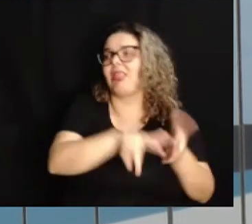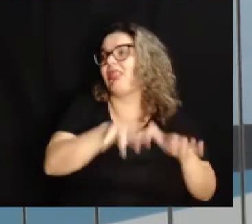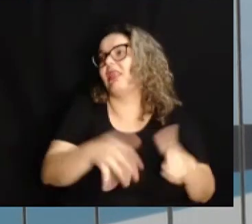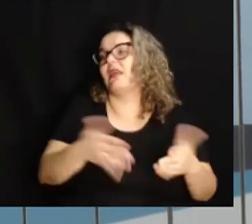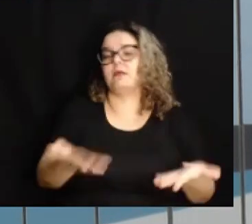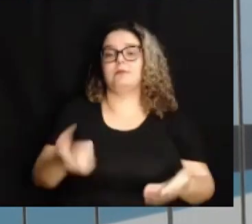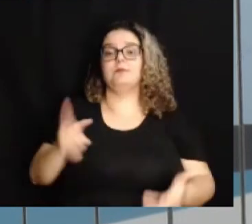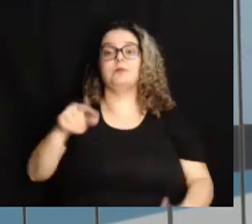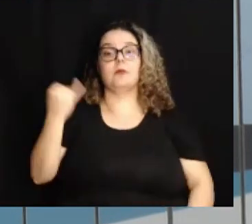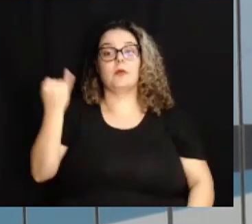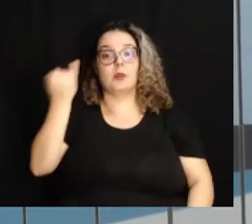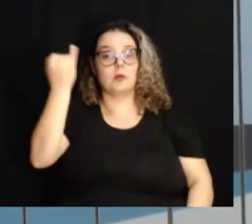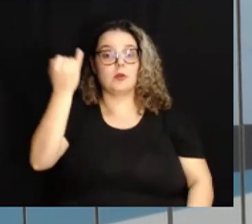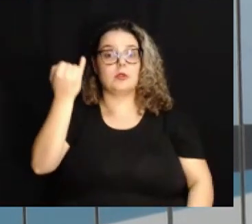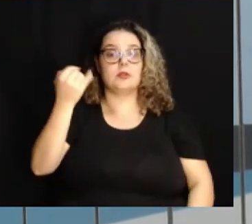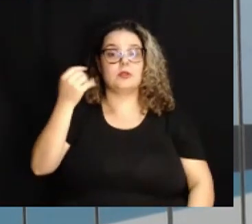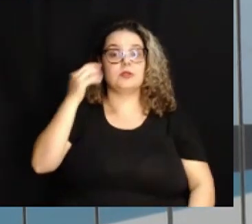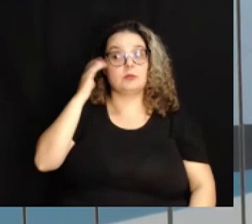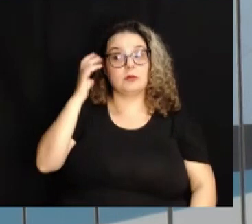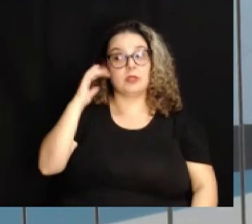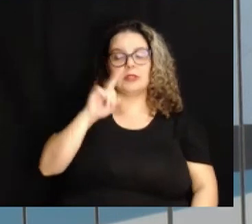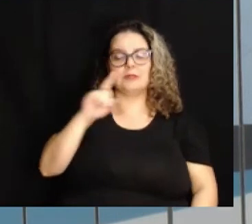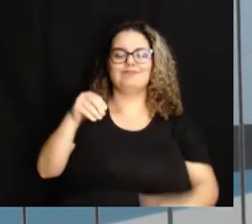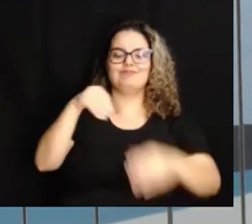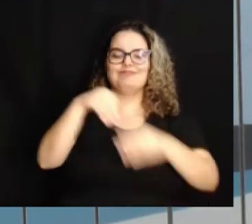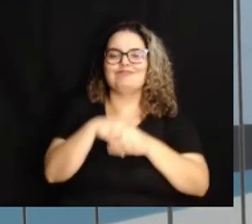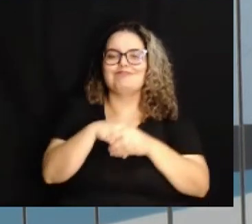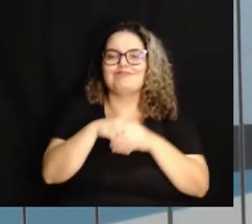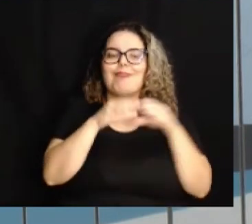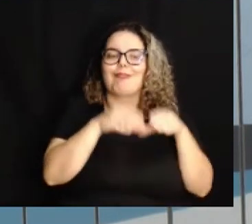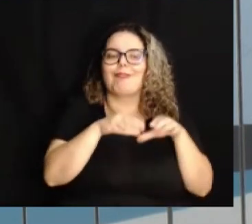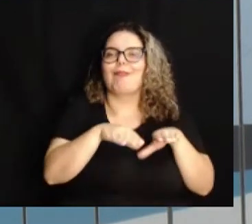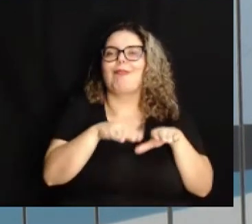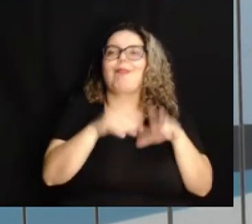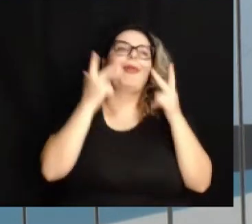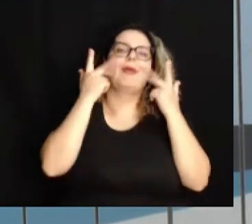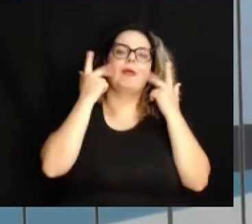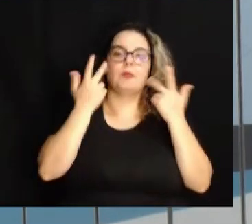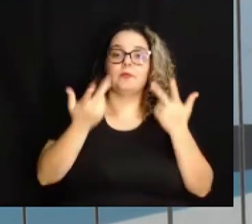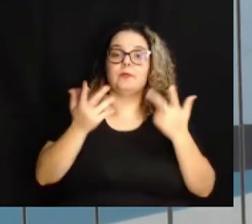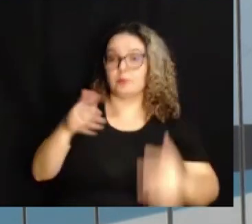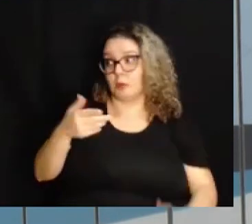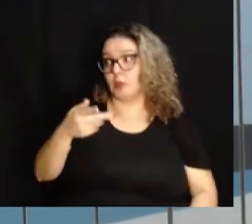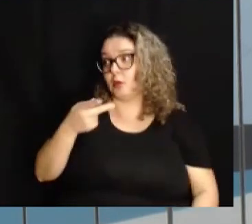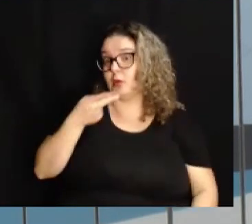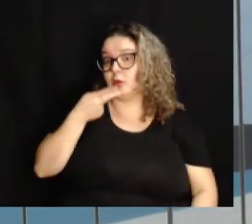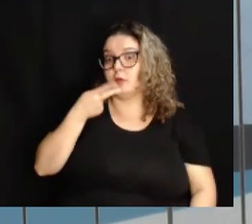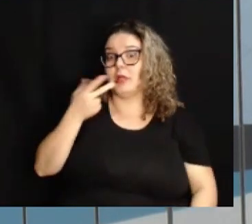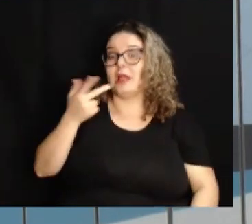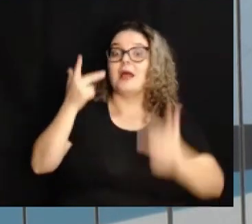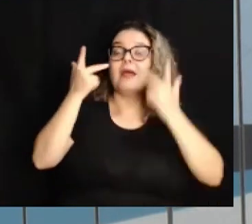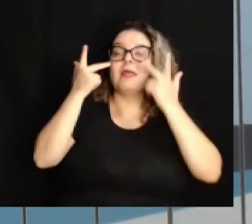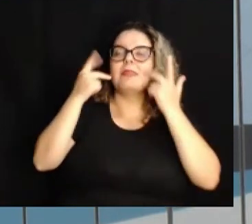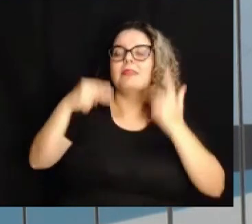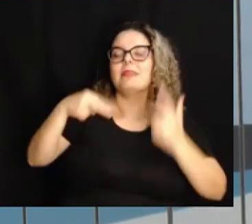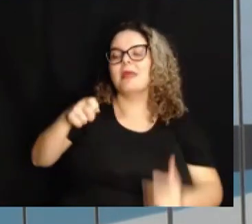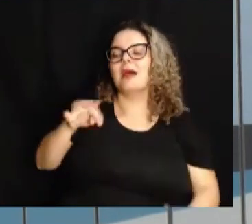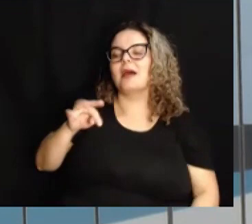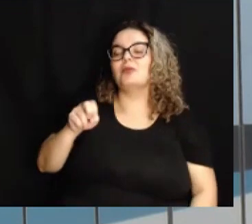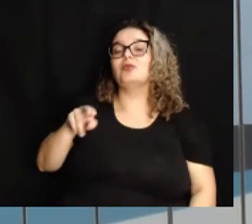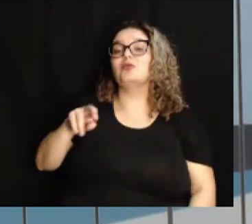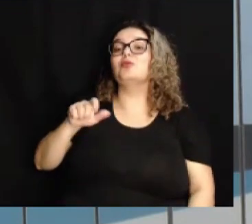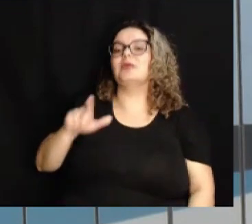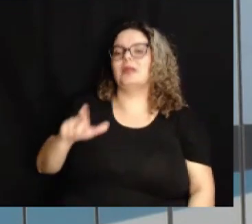caixinha nesse sentido de normalizar. Eu até gostei quando você usou a palavra natural, porque eu acho que tem uma diferença quando a gente normaliza algo e quando a